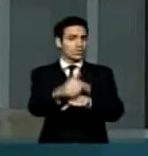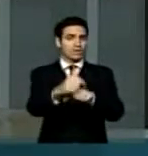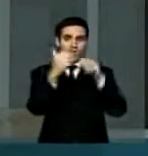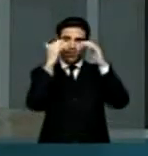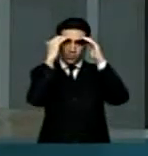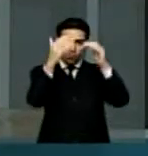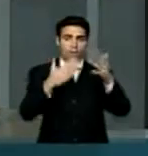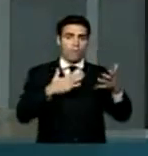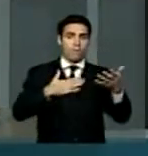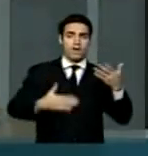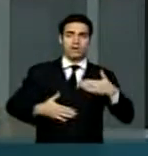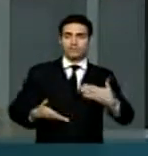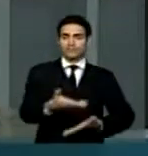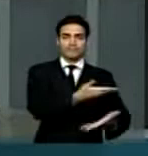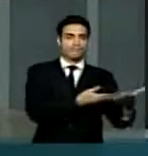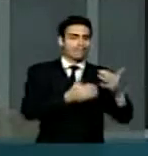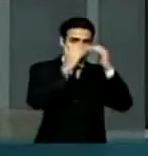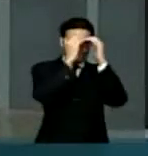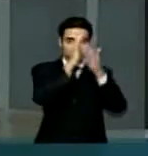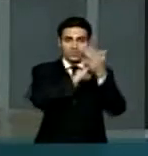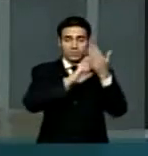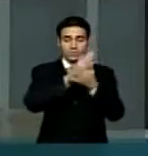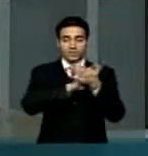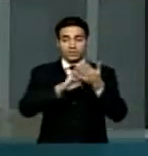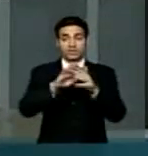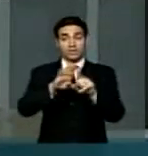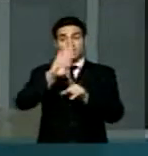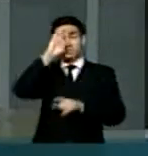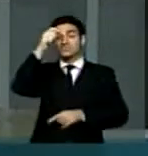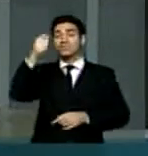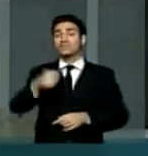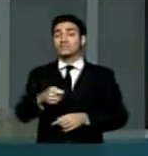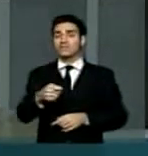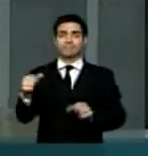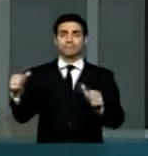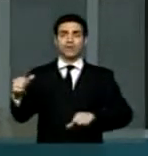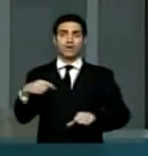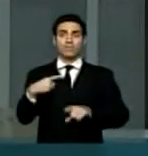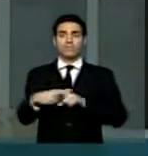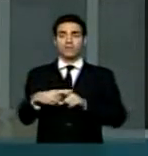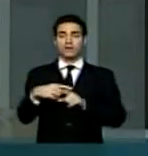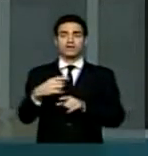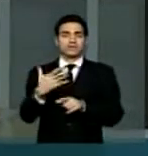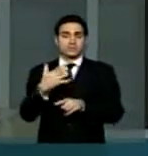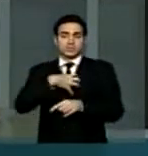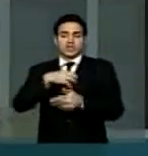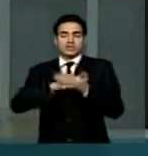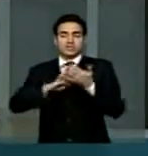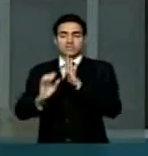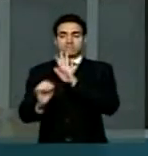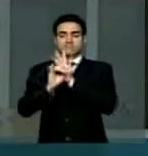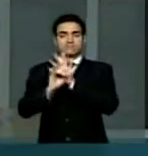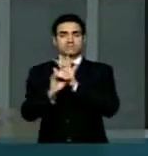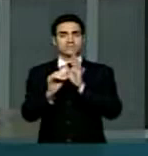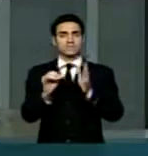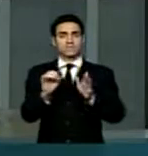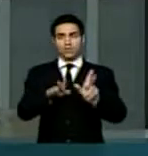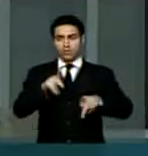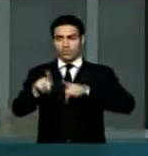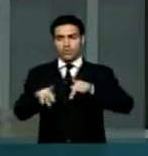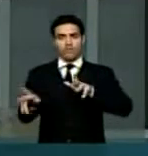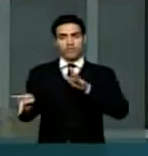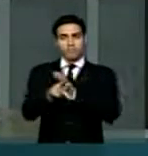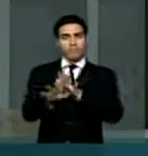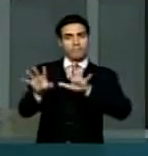a ditadura, que tirou o Brasil do povo brasileiro. Fez com que o povo não pudesse se apropriar da sua